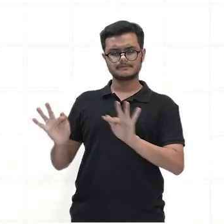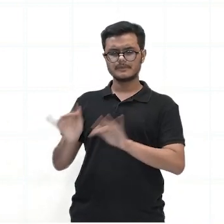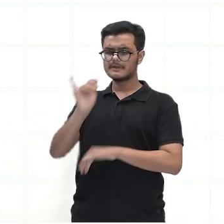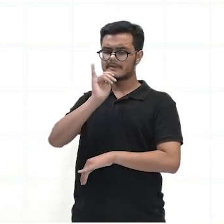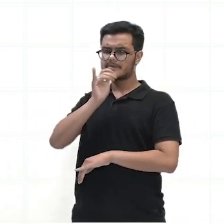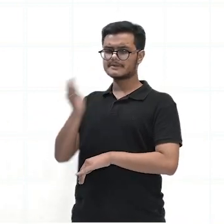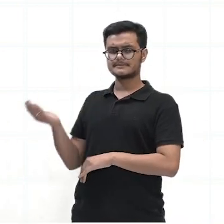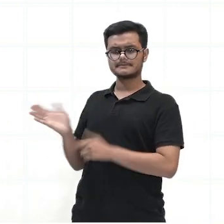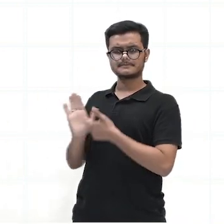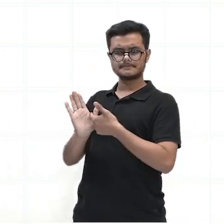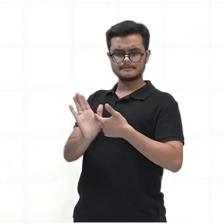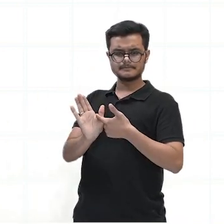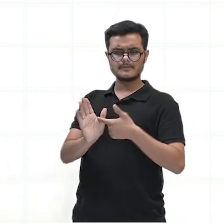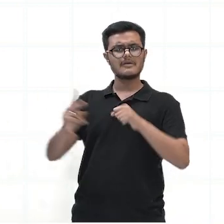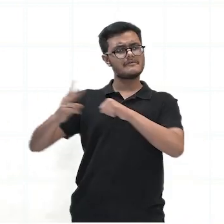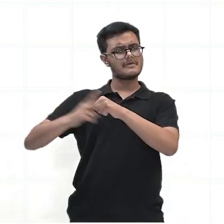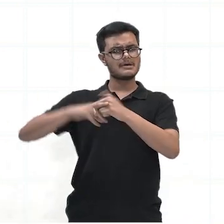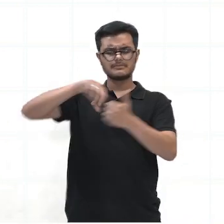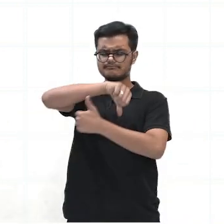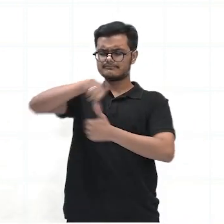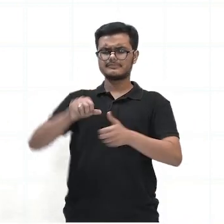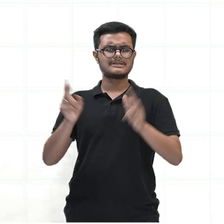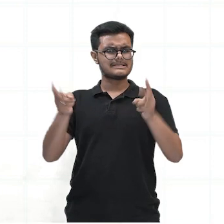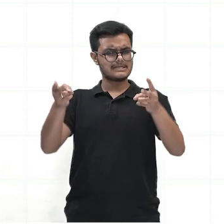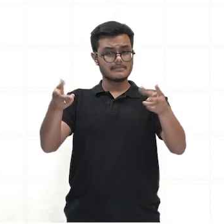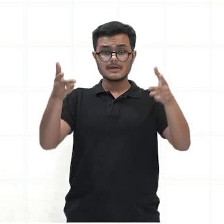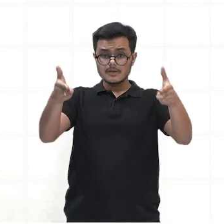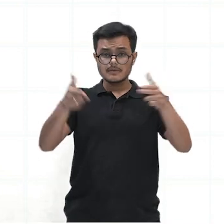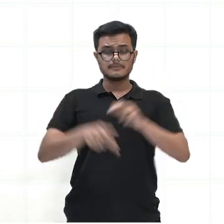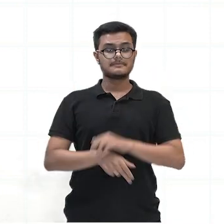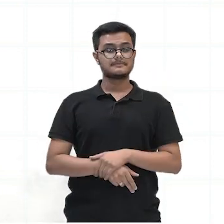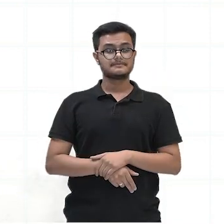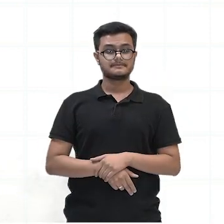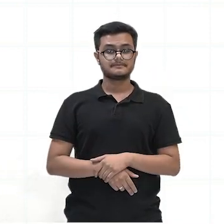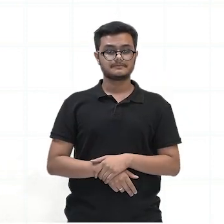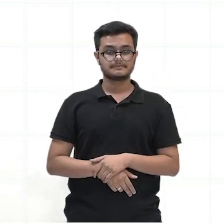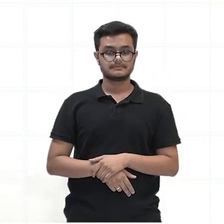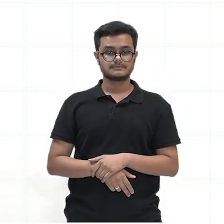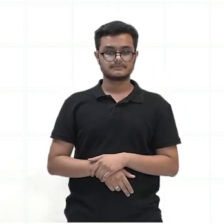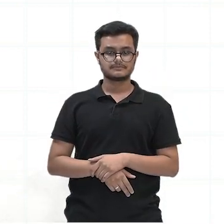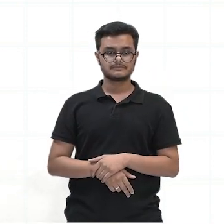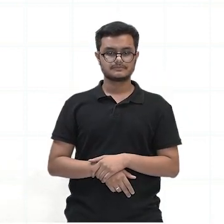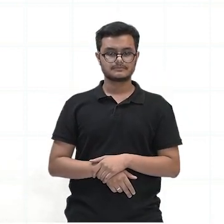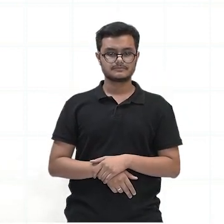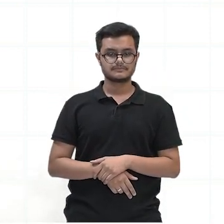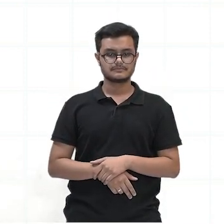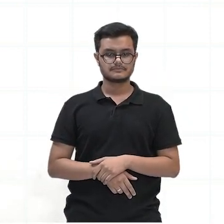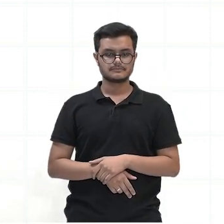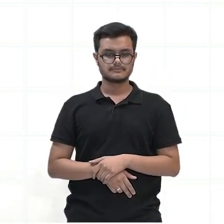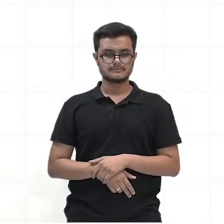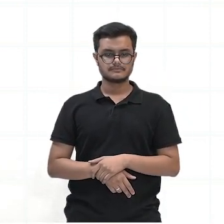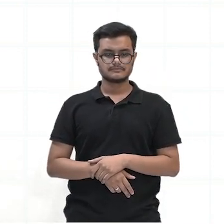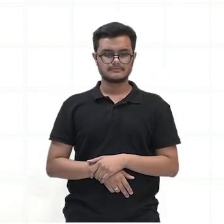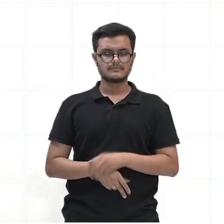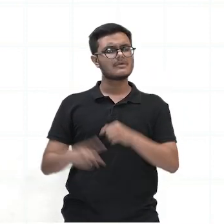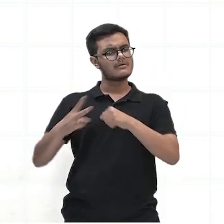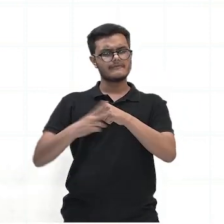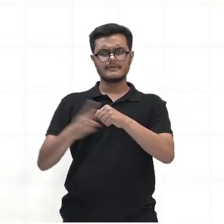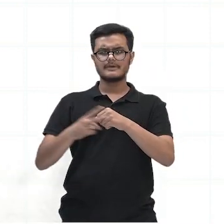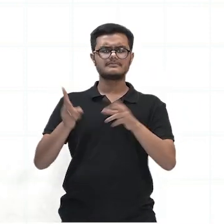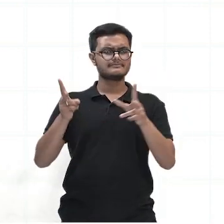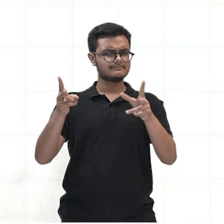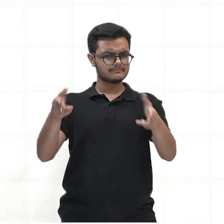Então, o verbo não vai mudar. Poderia dizer que eles escreveram. Eu uso também o mesmo verbo,